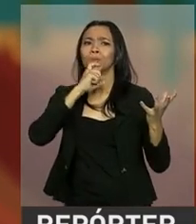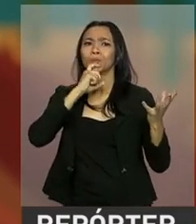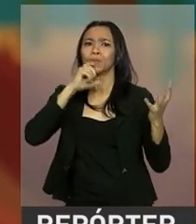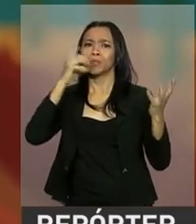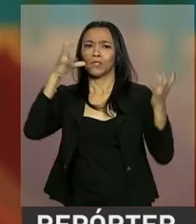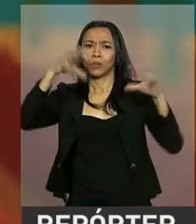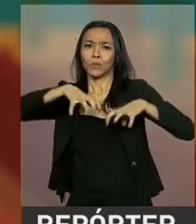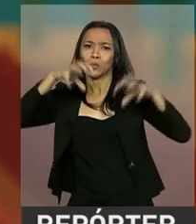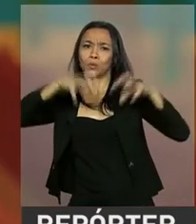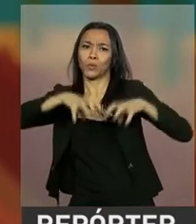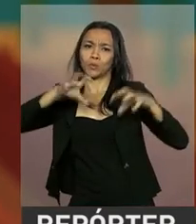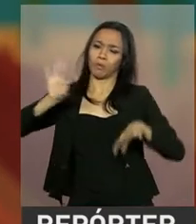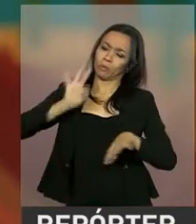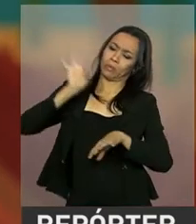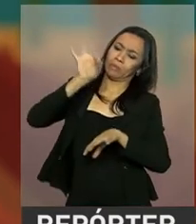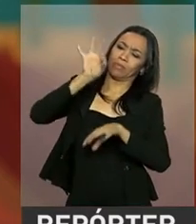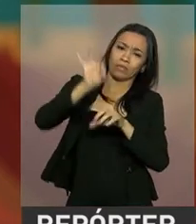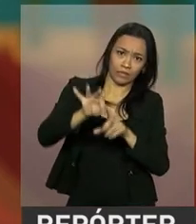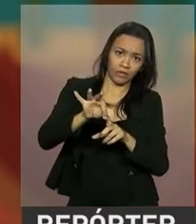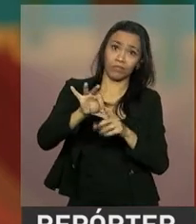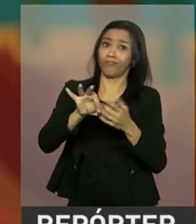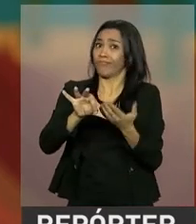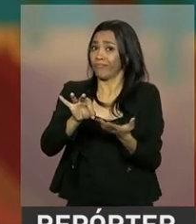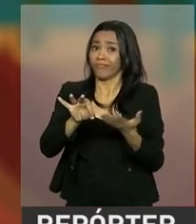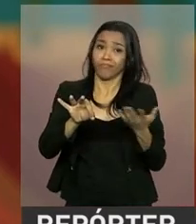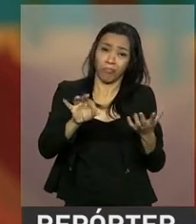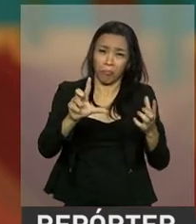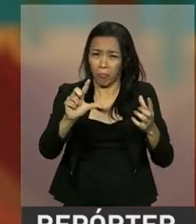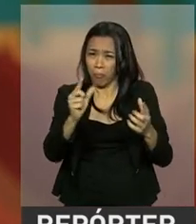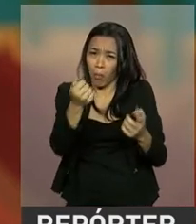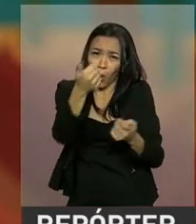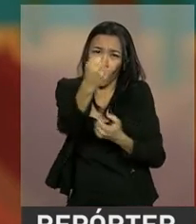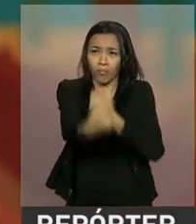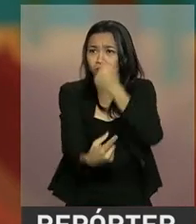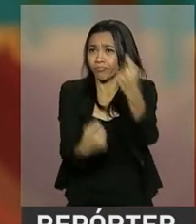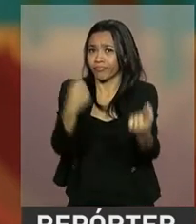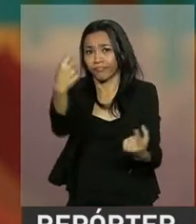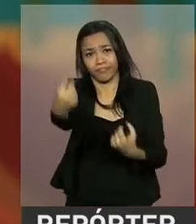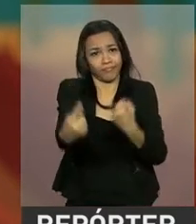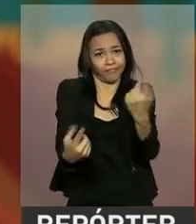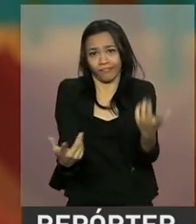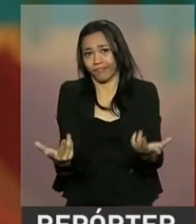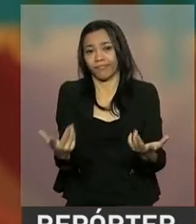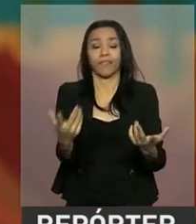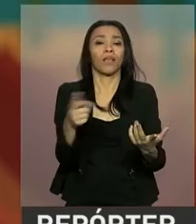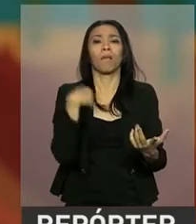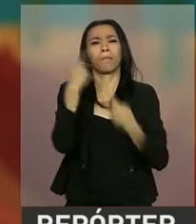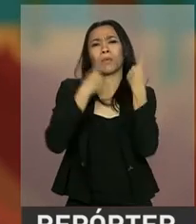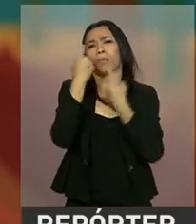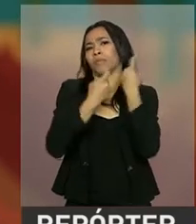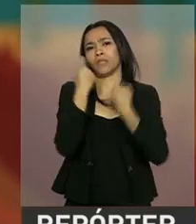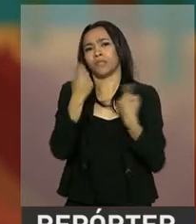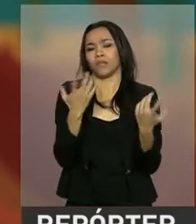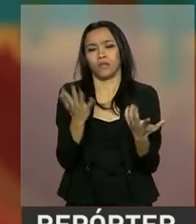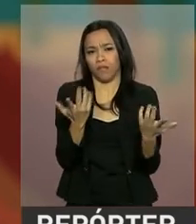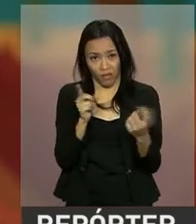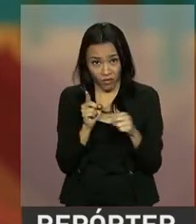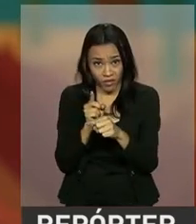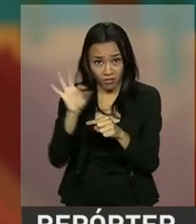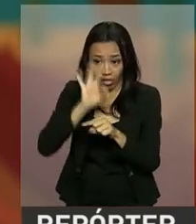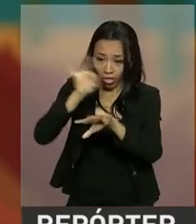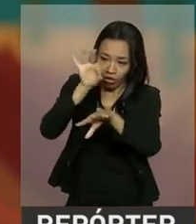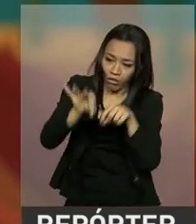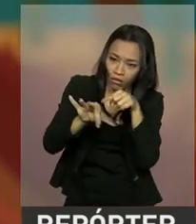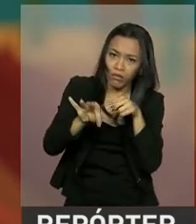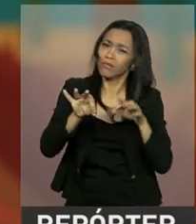mosquito transmissor opera o menor intensidade não temos a menor preocupação em relação a isso tendo em